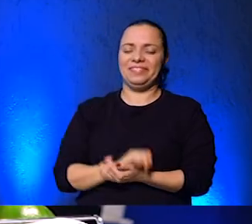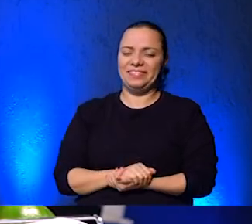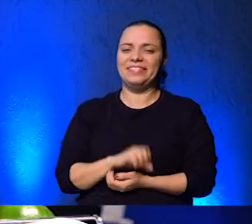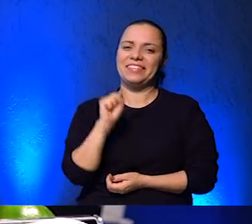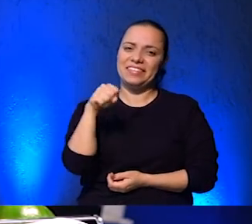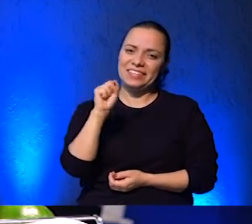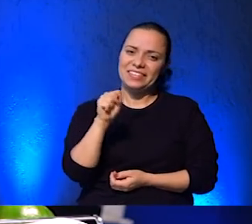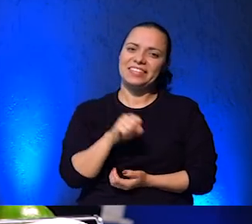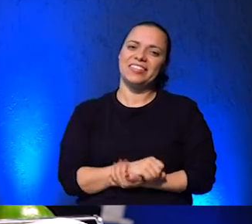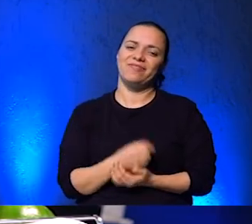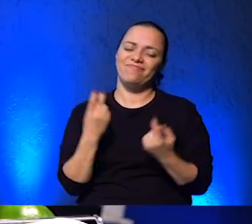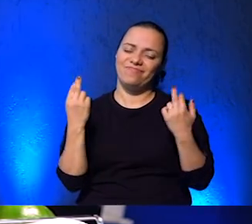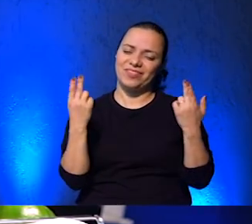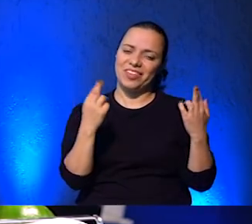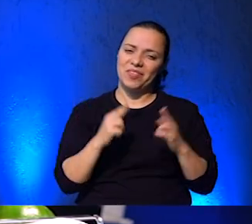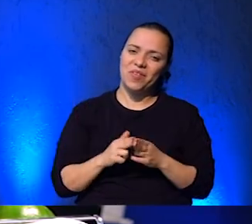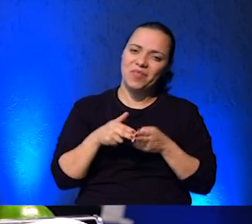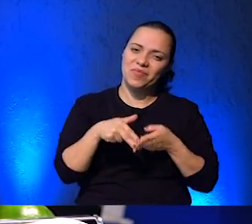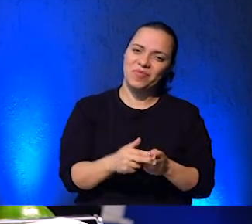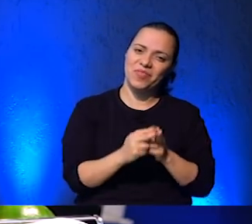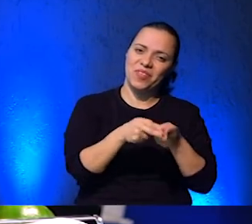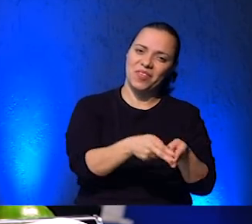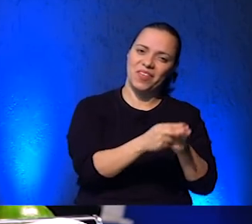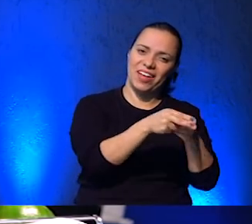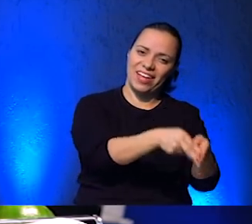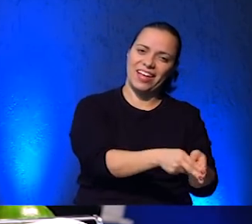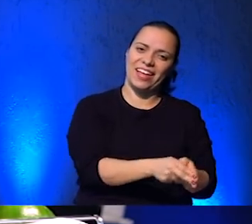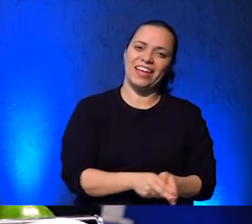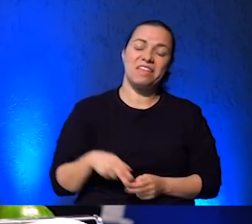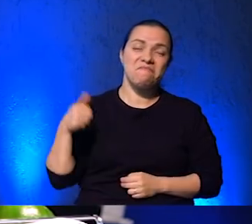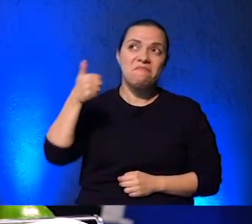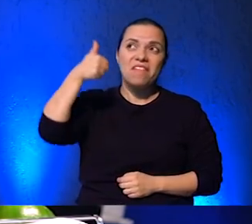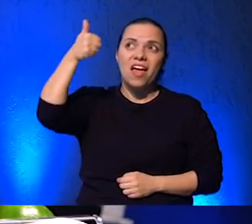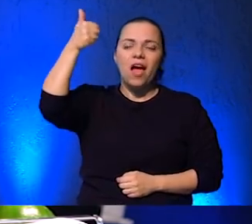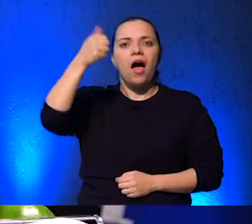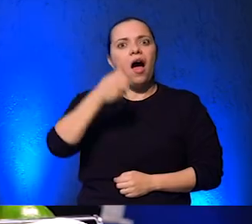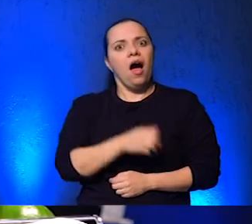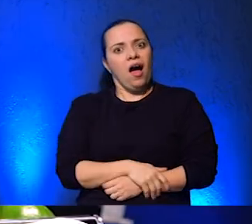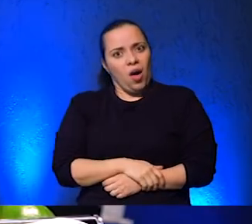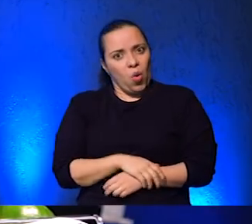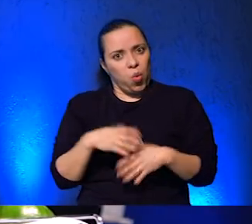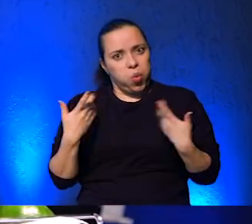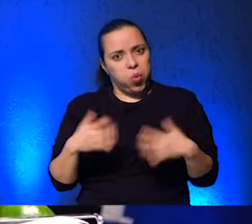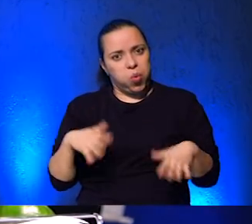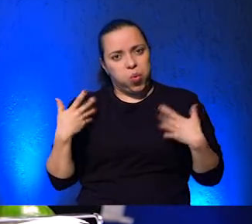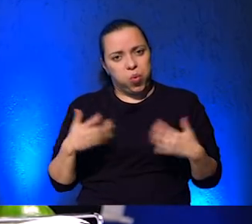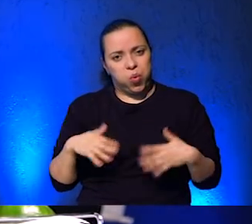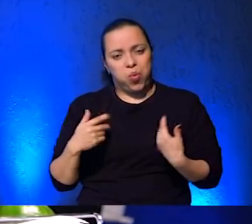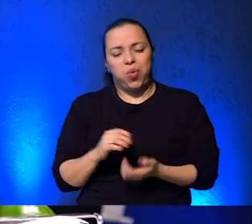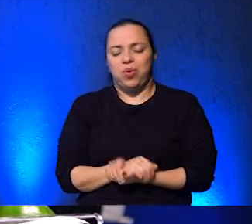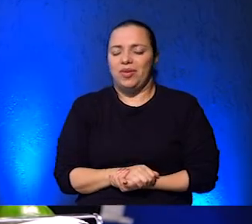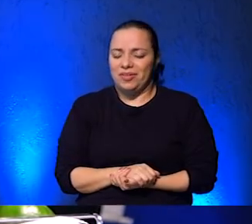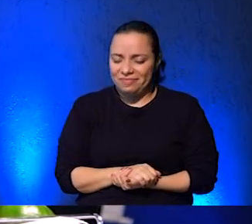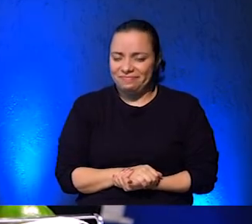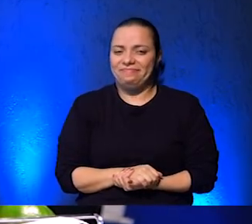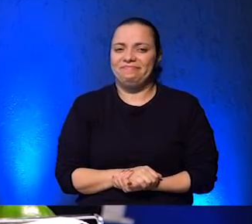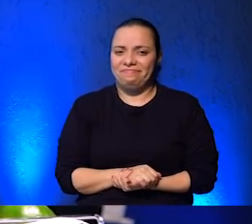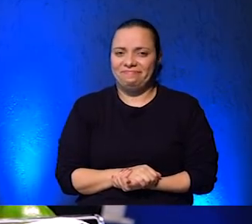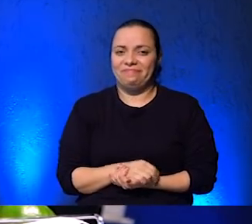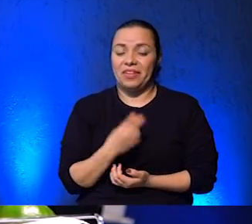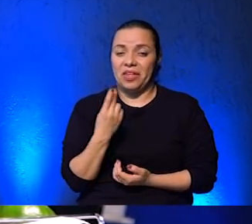e assim como noé que pode prosperar no meio da situação de toda a humanidade foi destruída